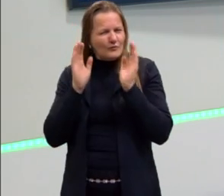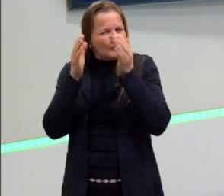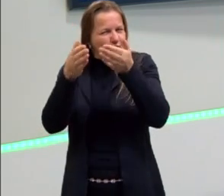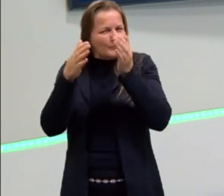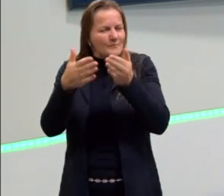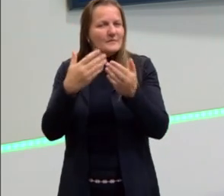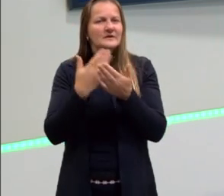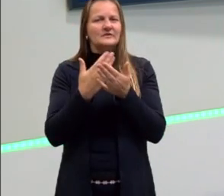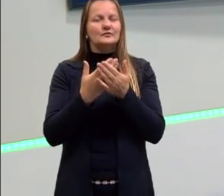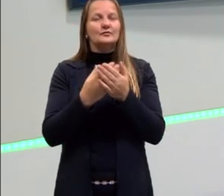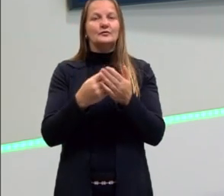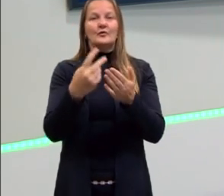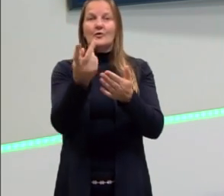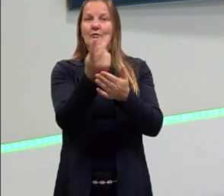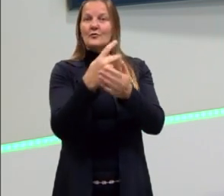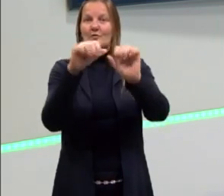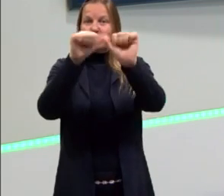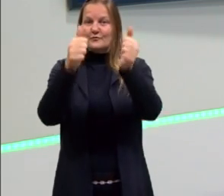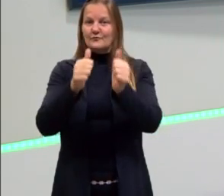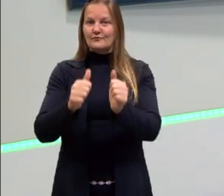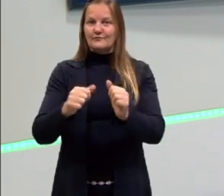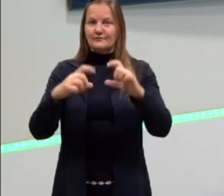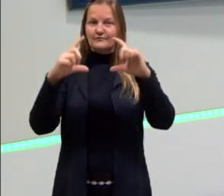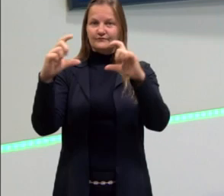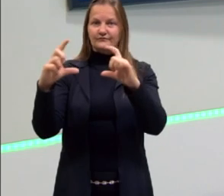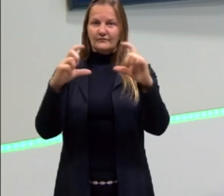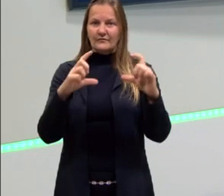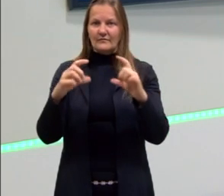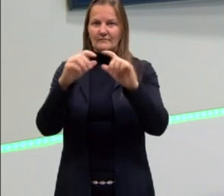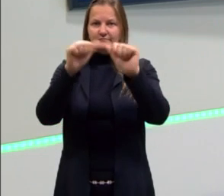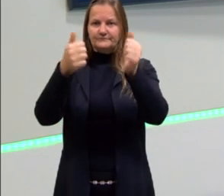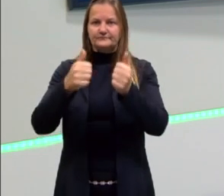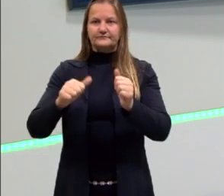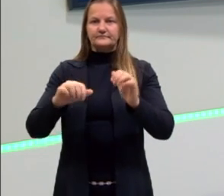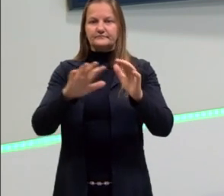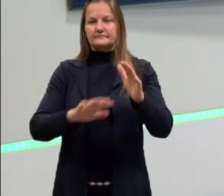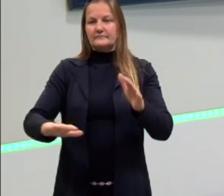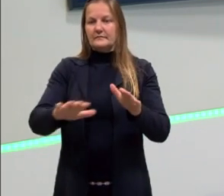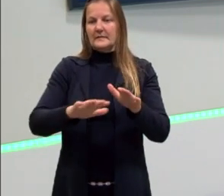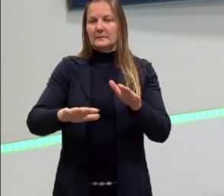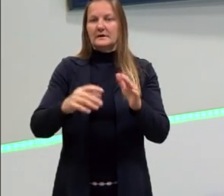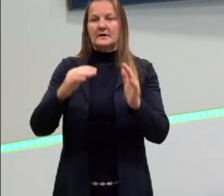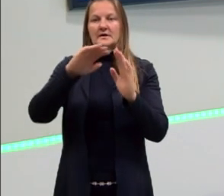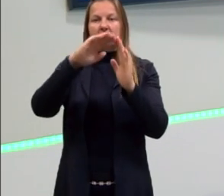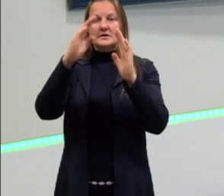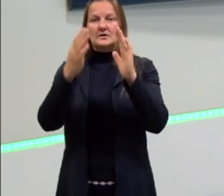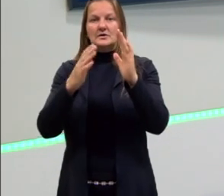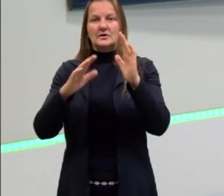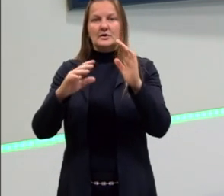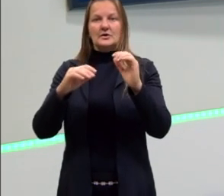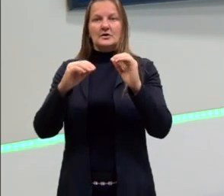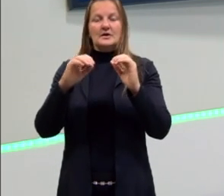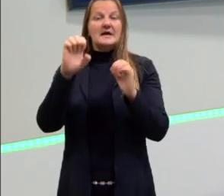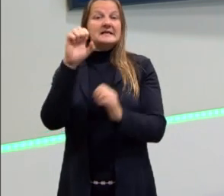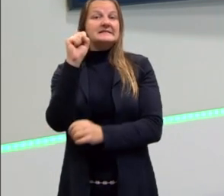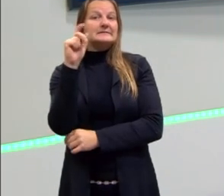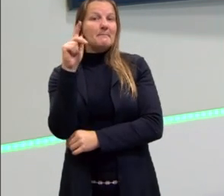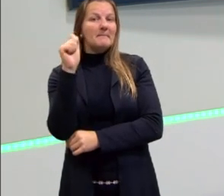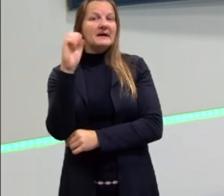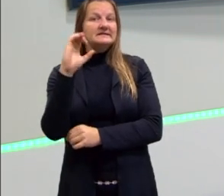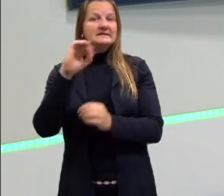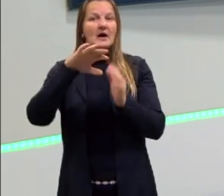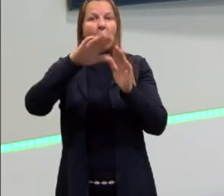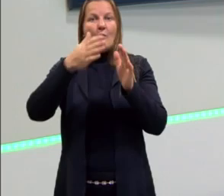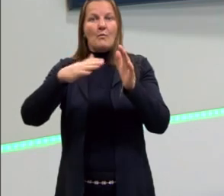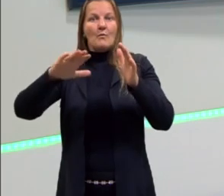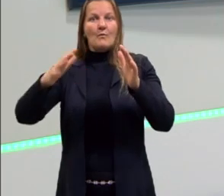estudo tanto das figuras planas quanto das figuras espaciais e nós vamos dar início então estudando